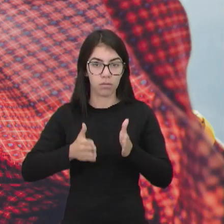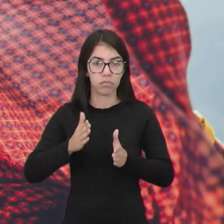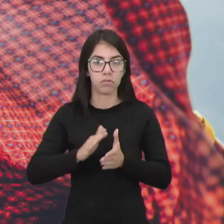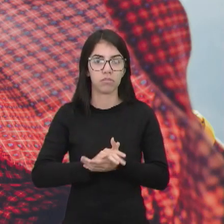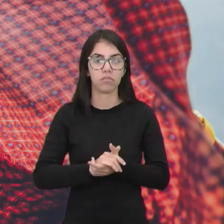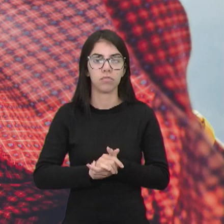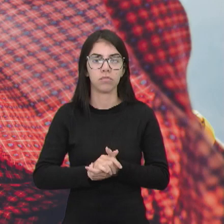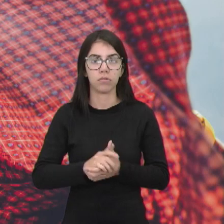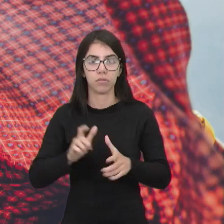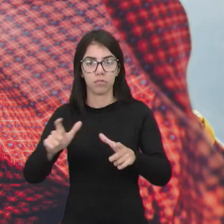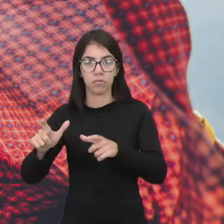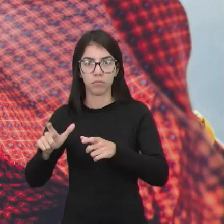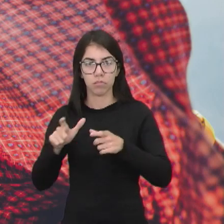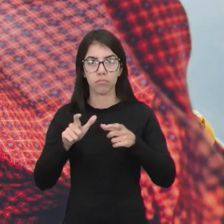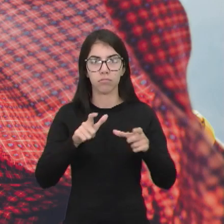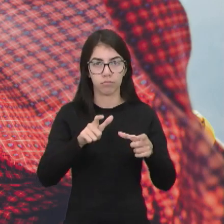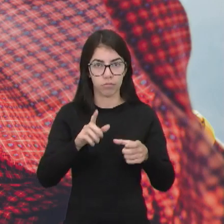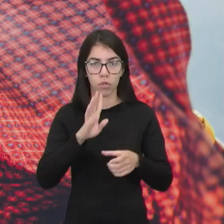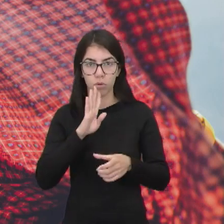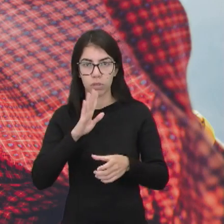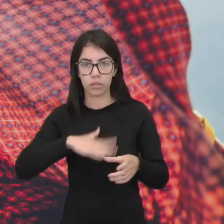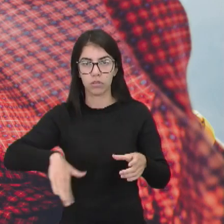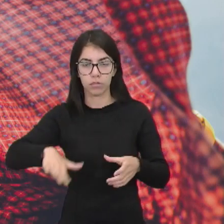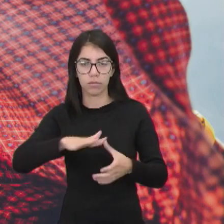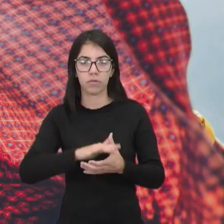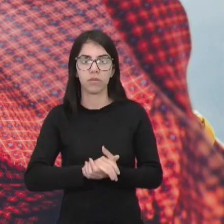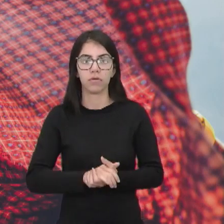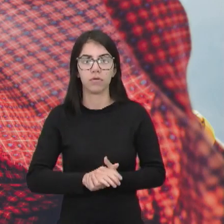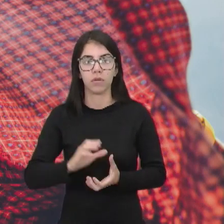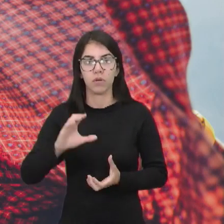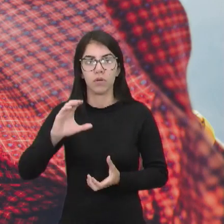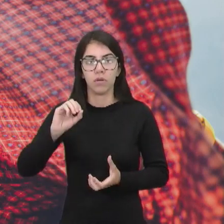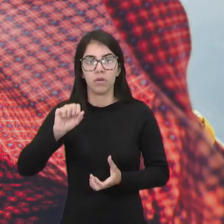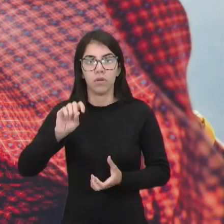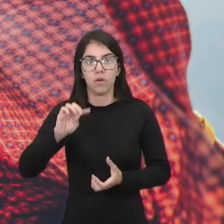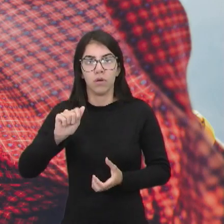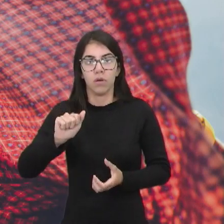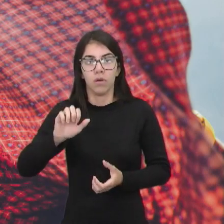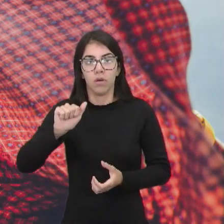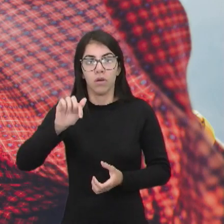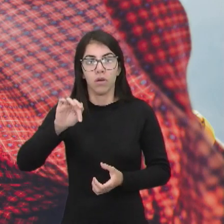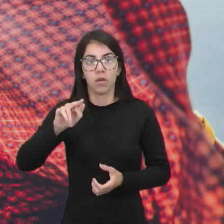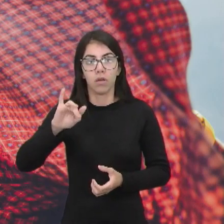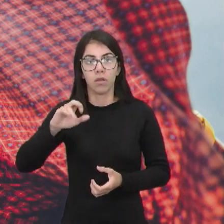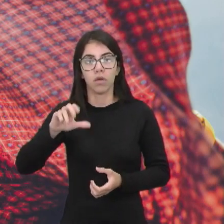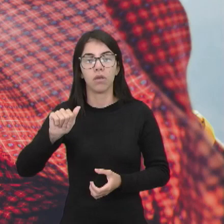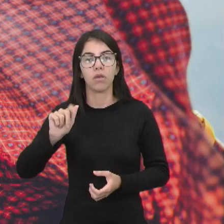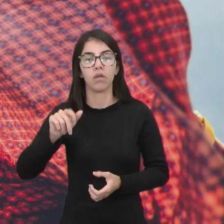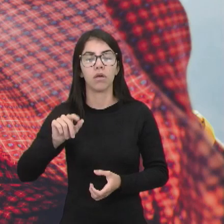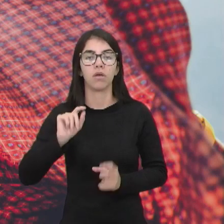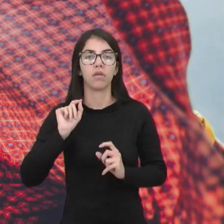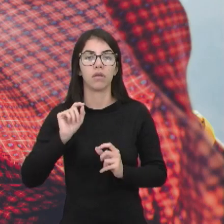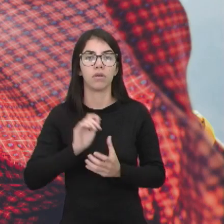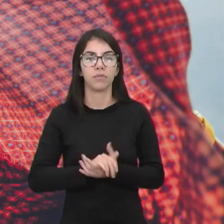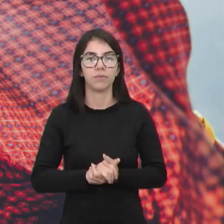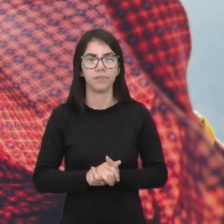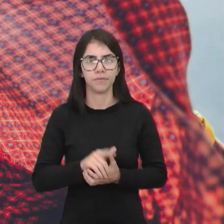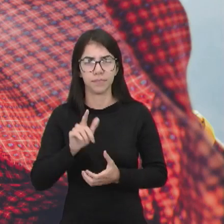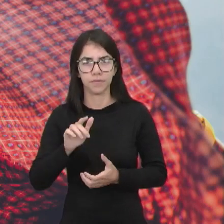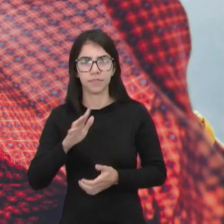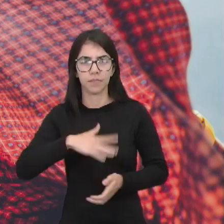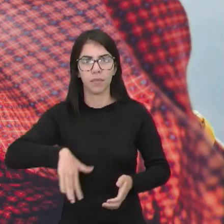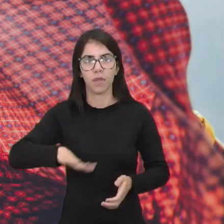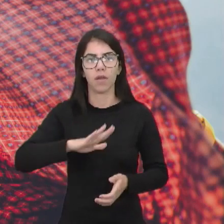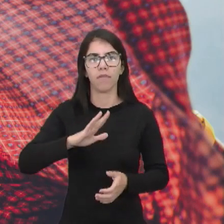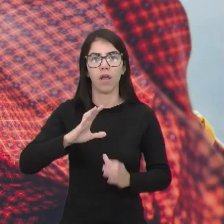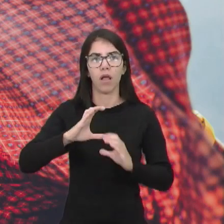foram costeando a costa da África, né, a costa ocidental da África, e eles foram travando ali contato,